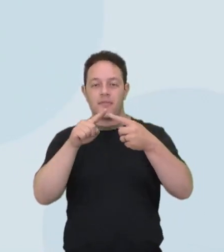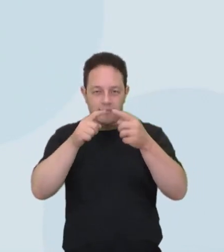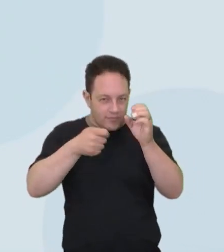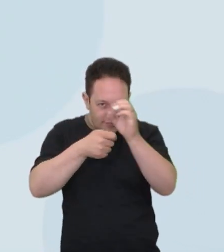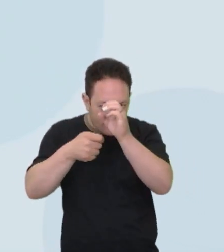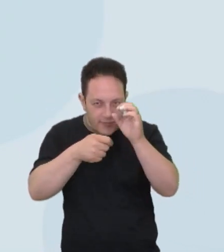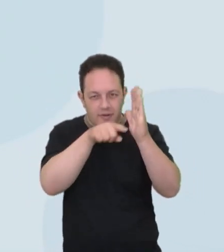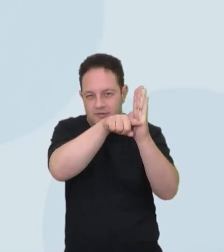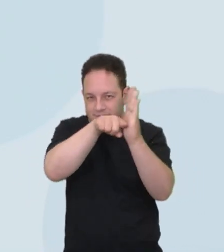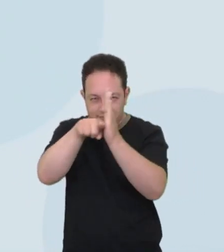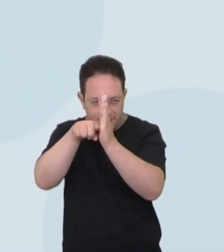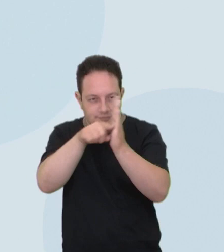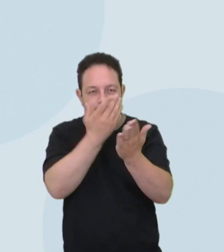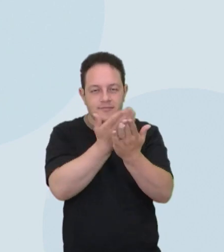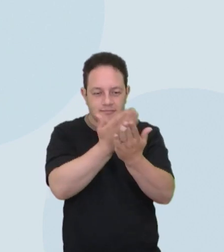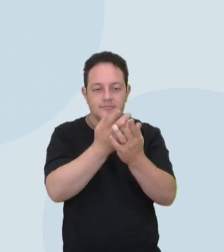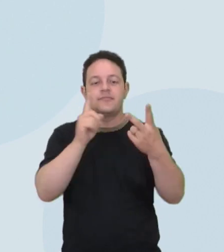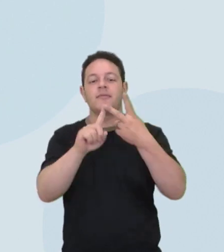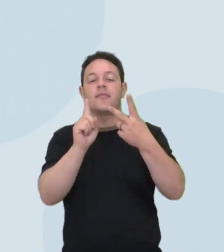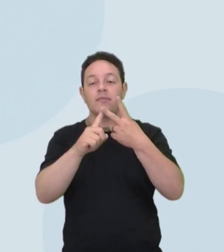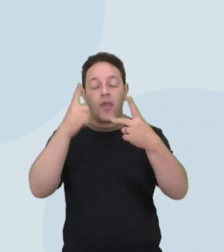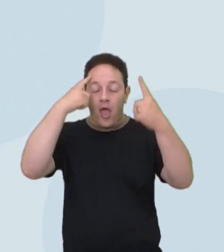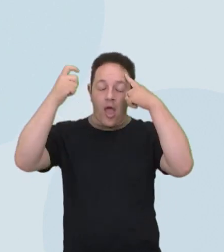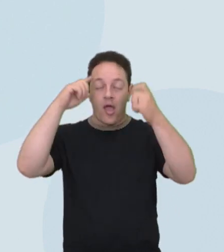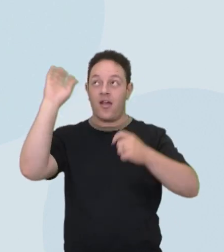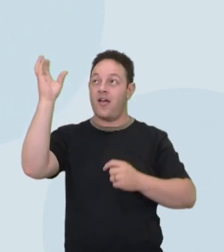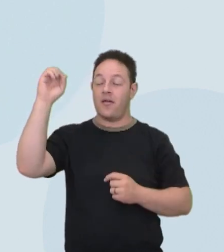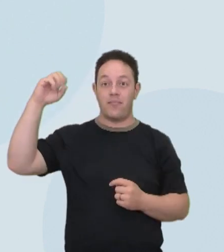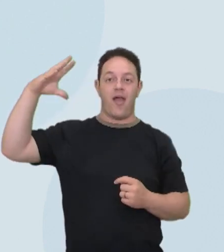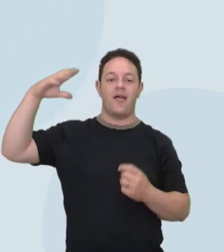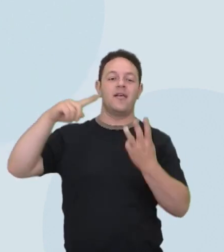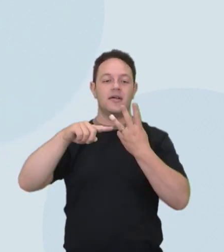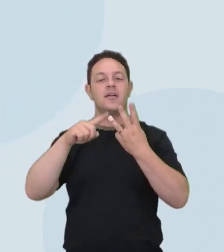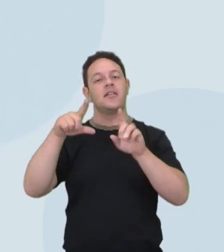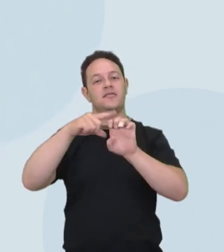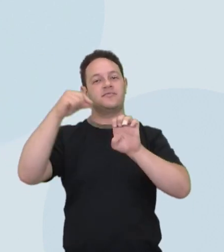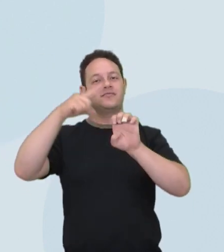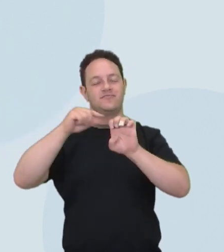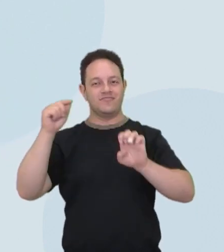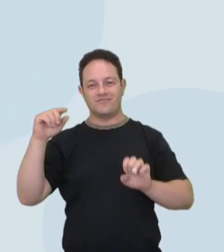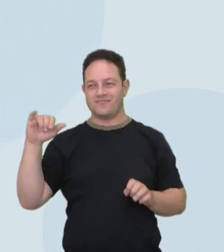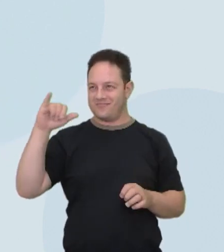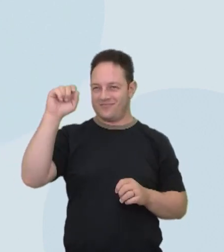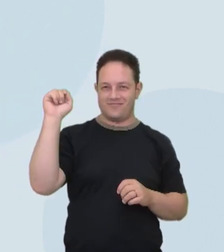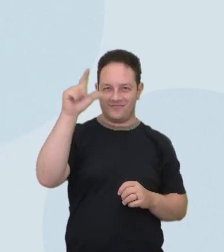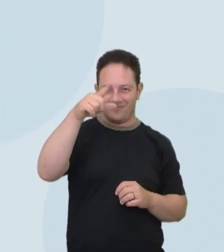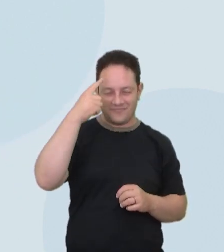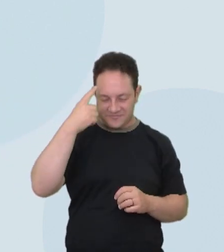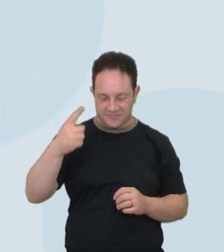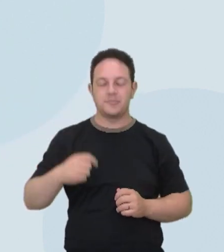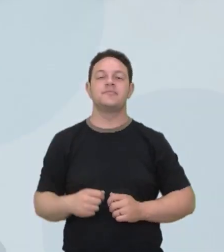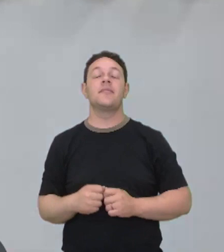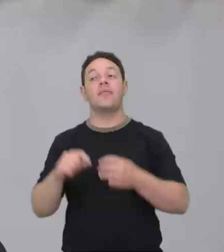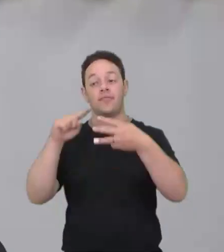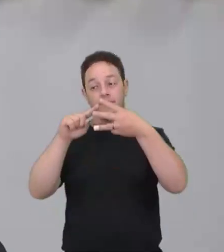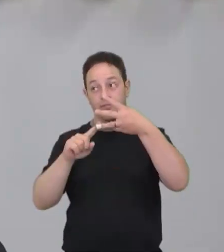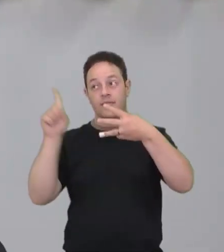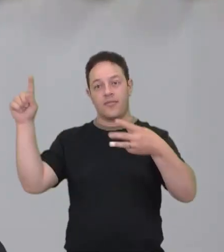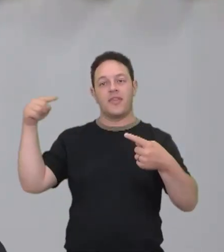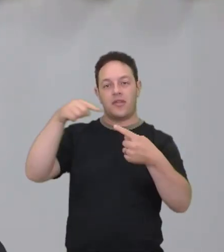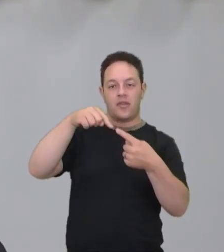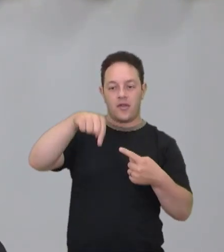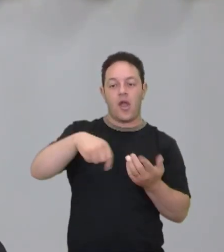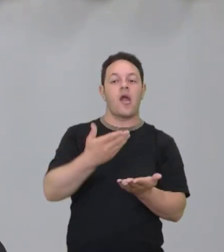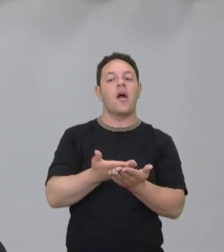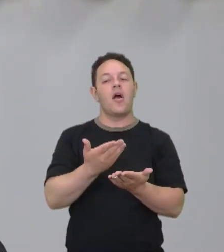científica, processos criativos e empreendedorismo. Então, está aí para vocês, né, como as nossas aulas